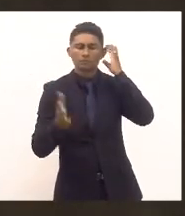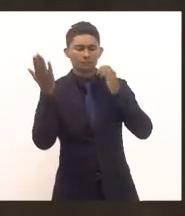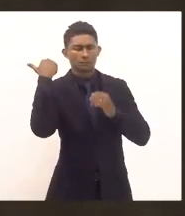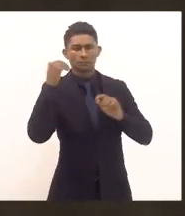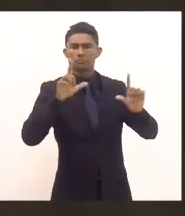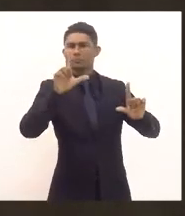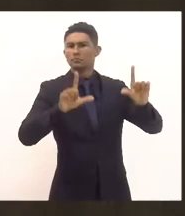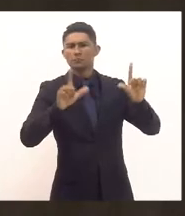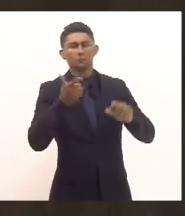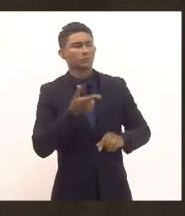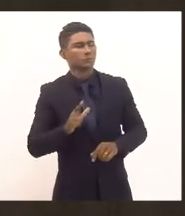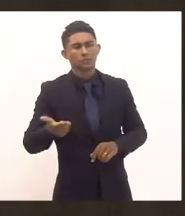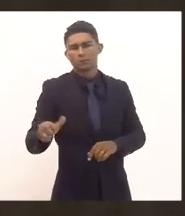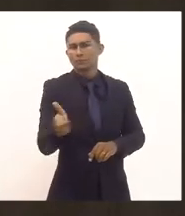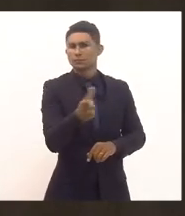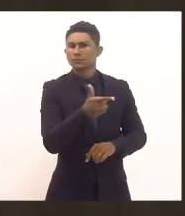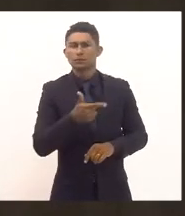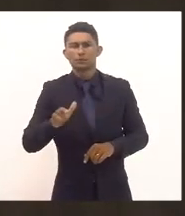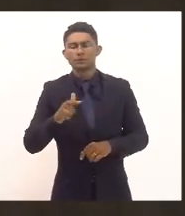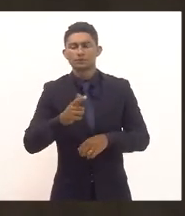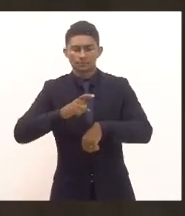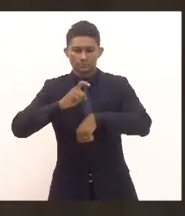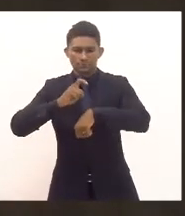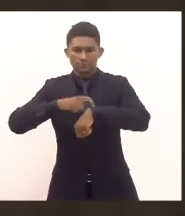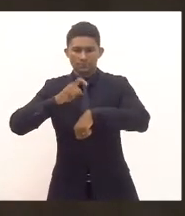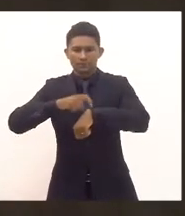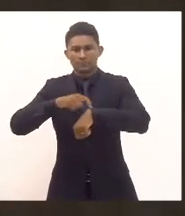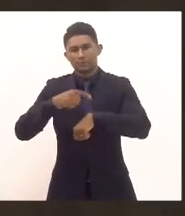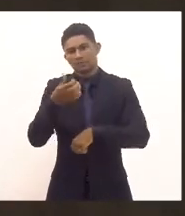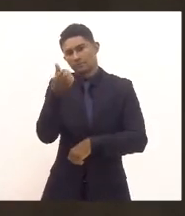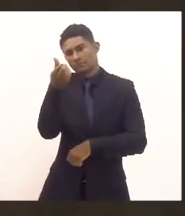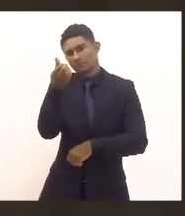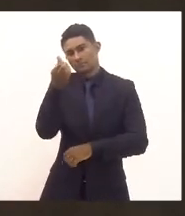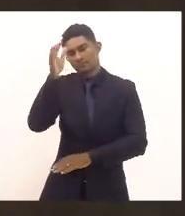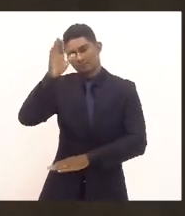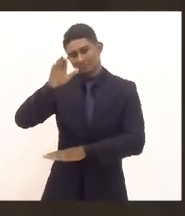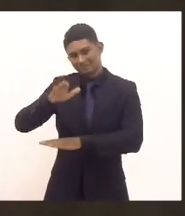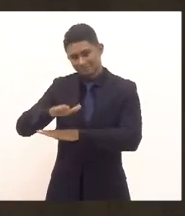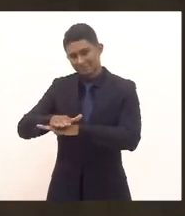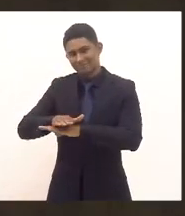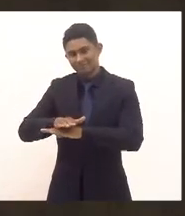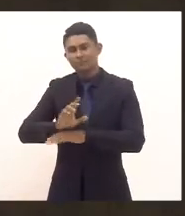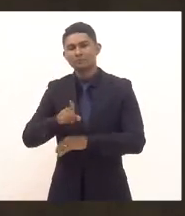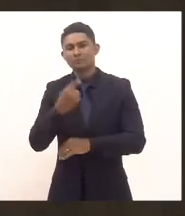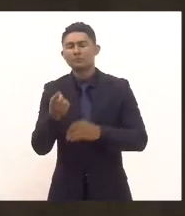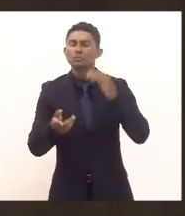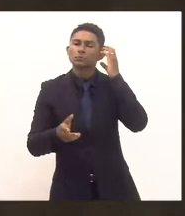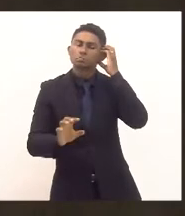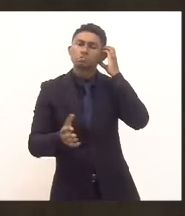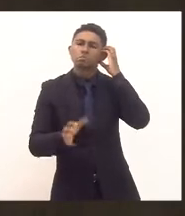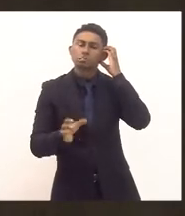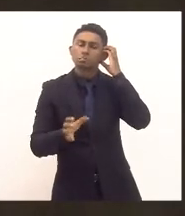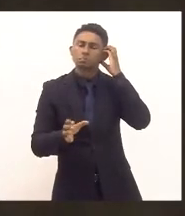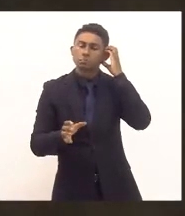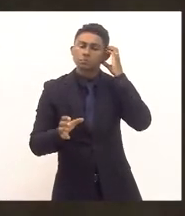televisão seu presente e às dezoito horas a gente ouvia